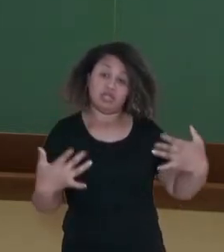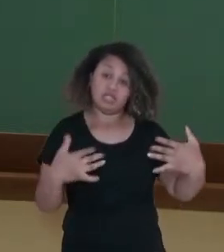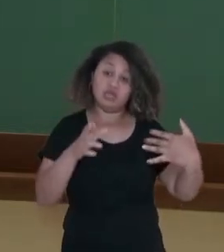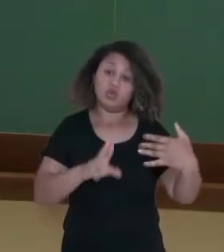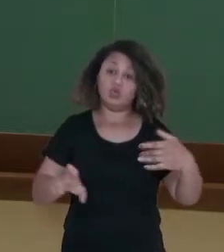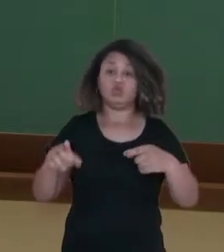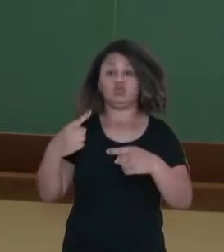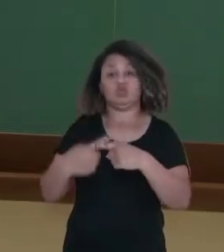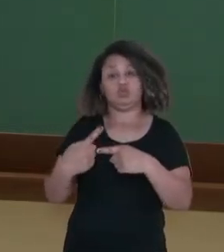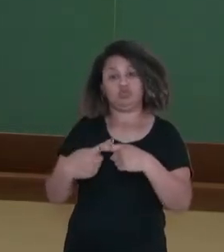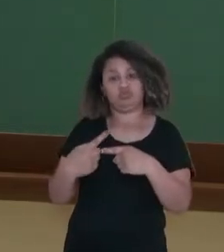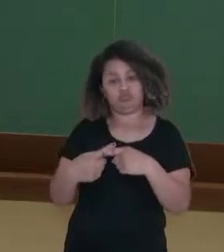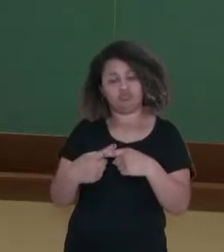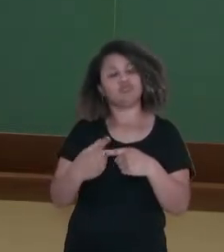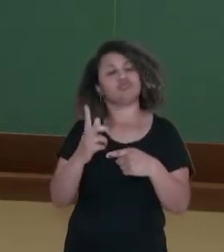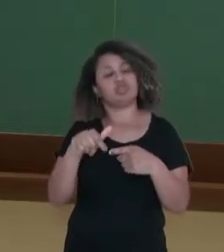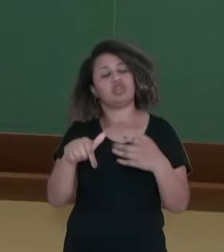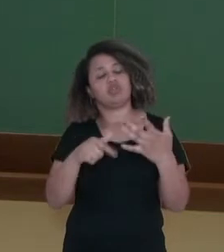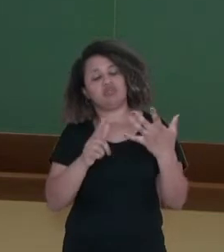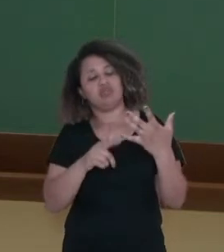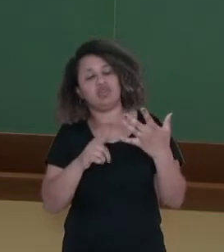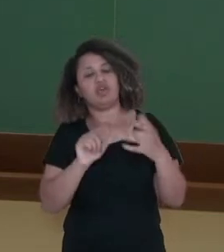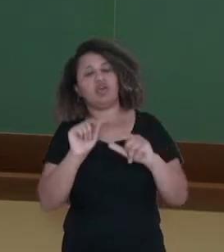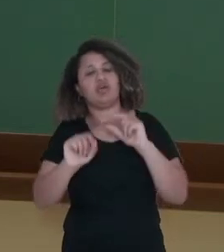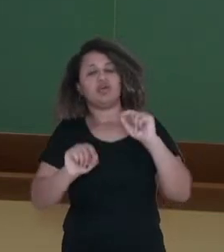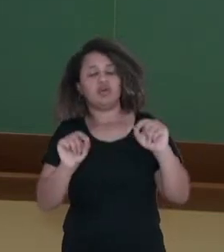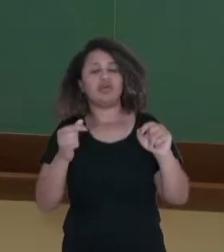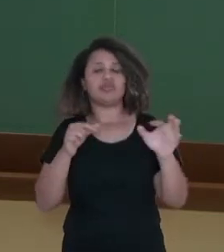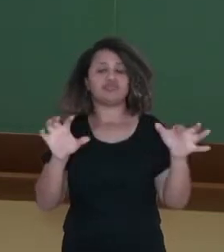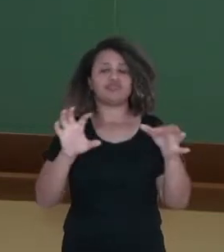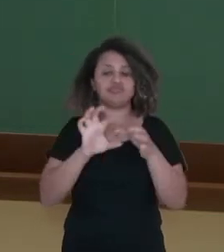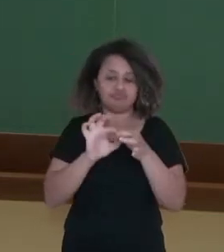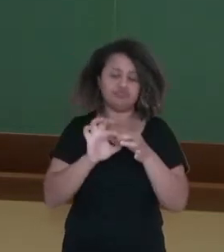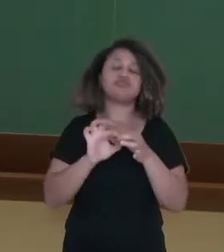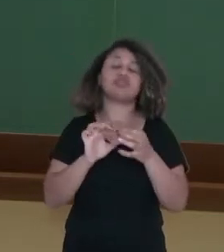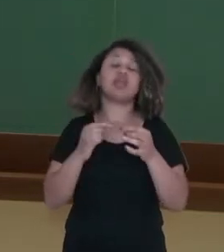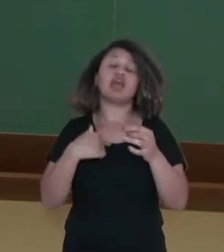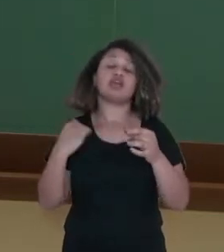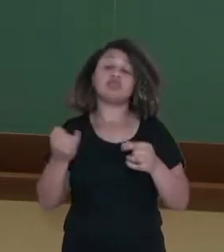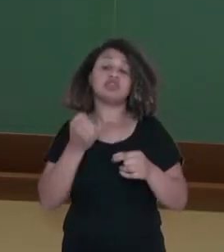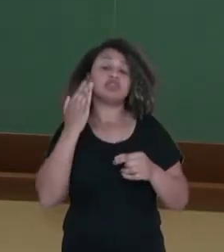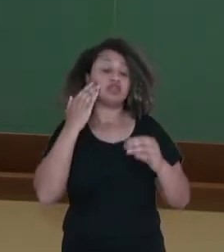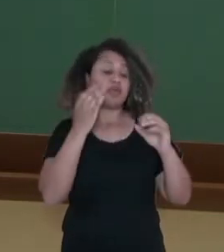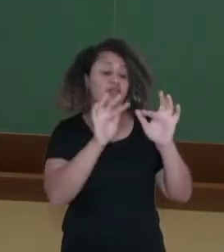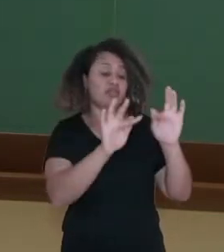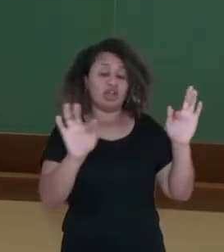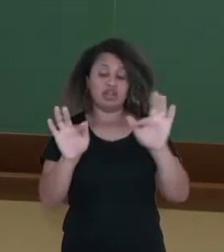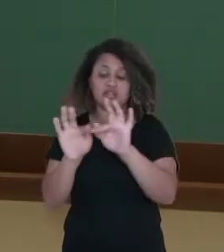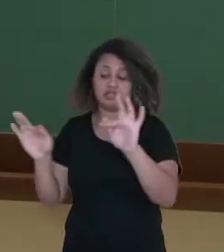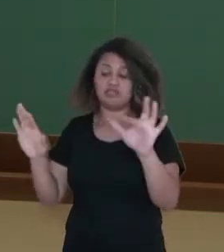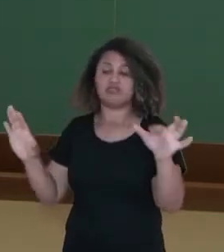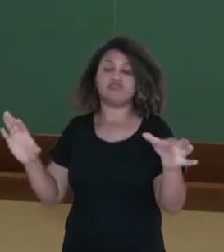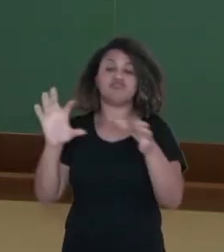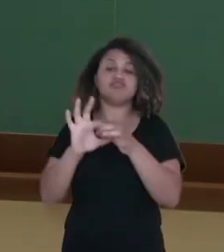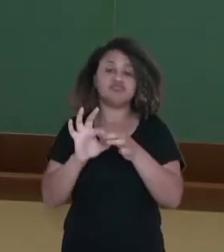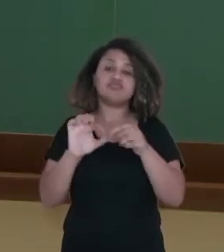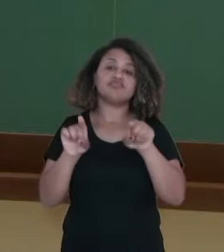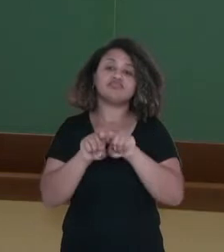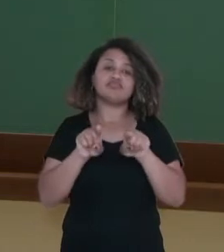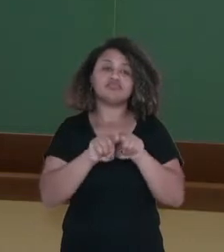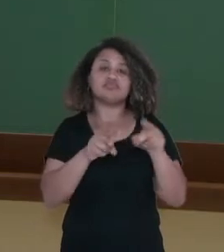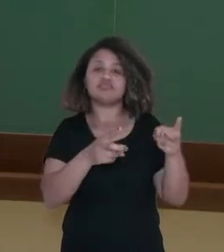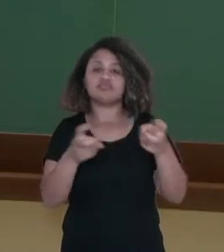as conjunções coordenativas. É importante saber que elas servem para conectar as frases e identificá-las também nas